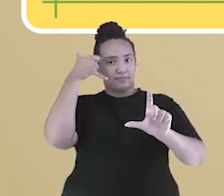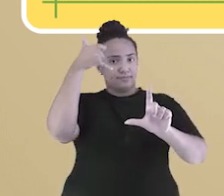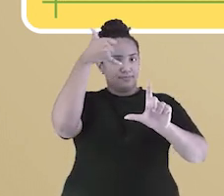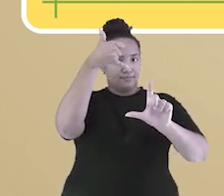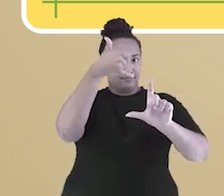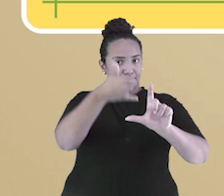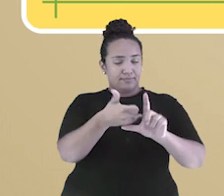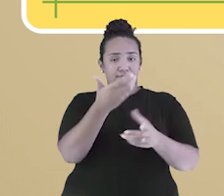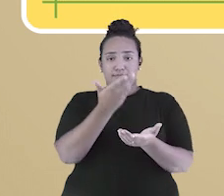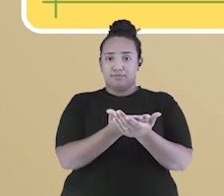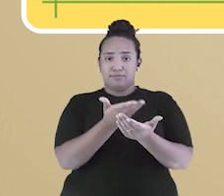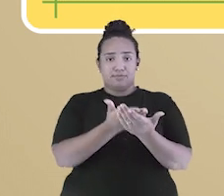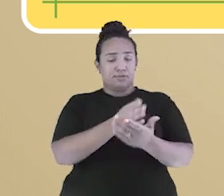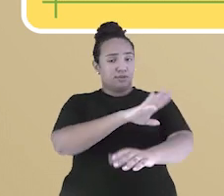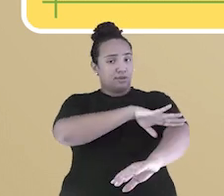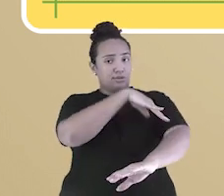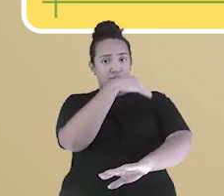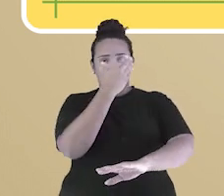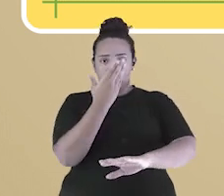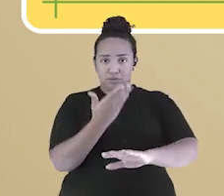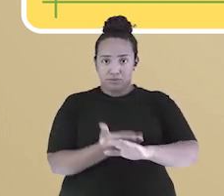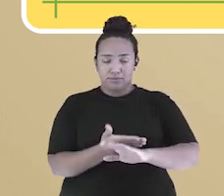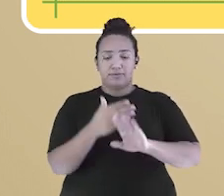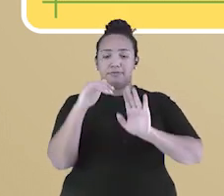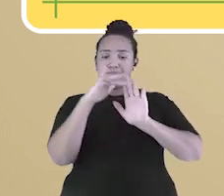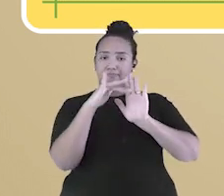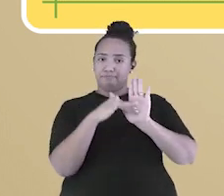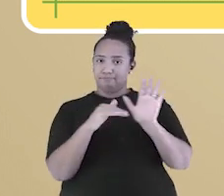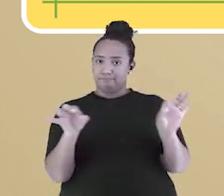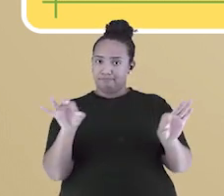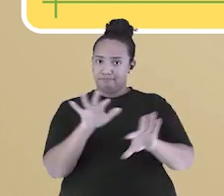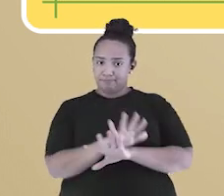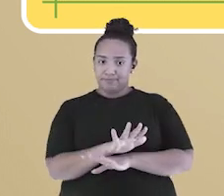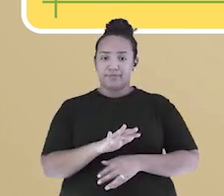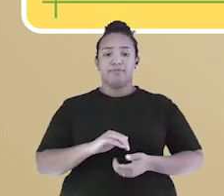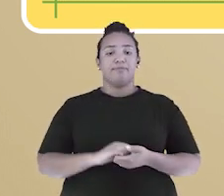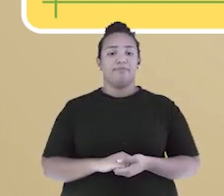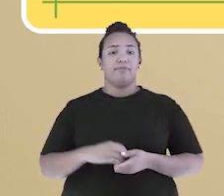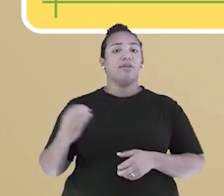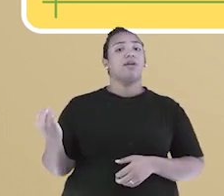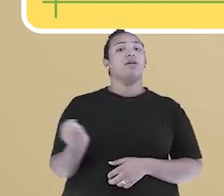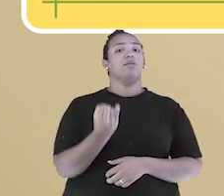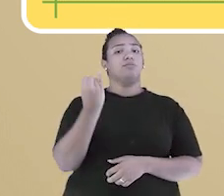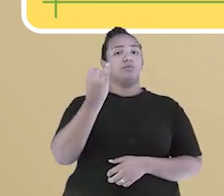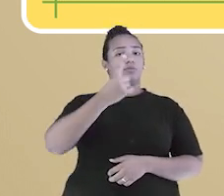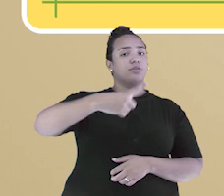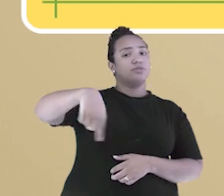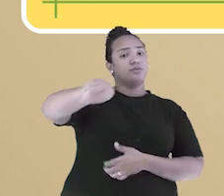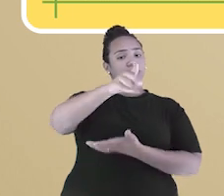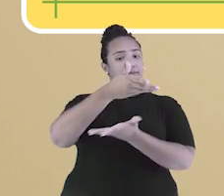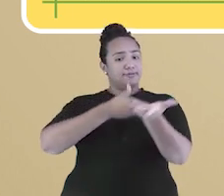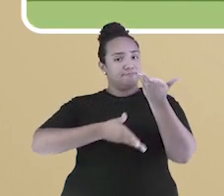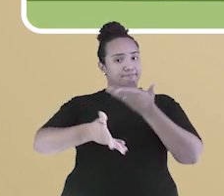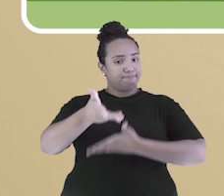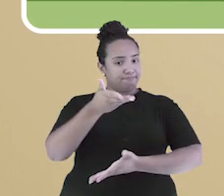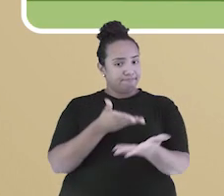sua tela durante toda a aula e preencher os dados. É muito importante a sua participação na